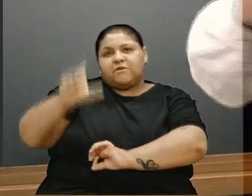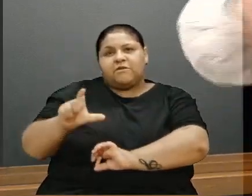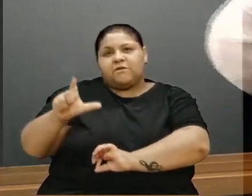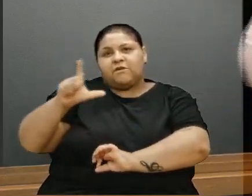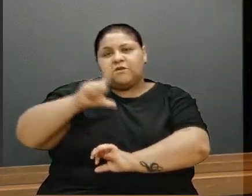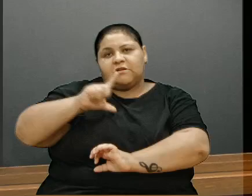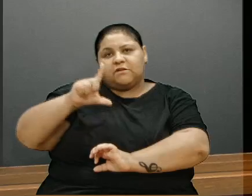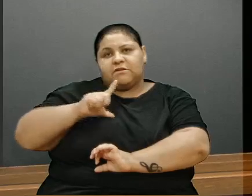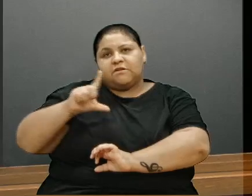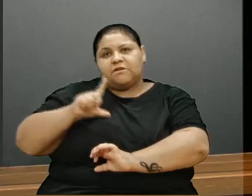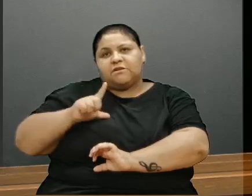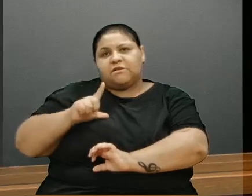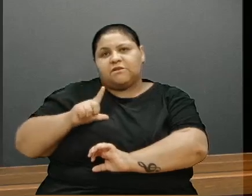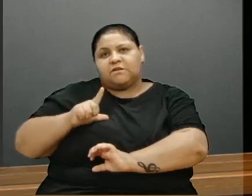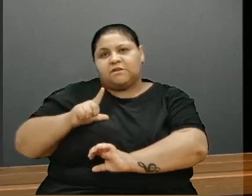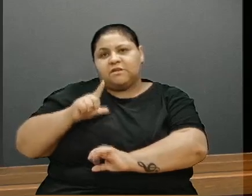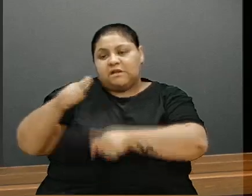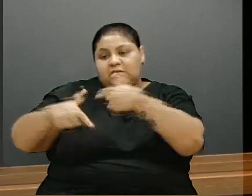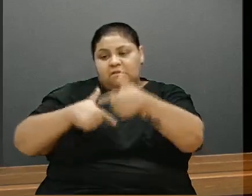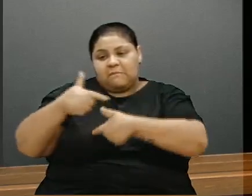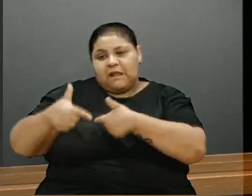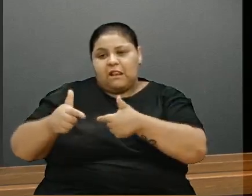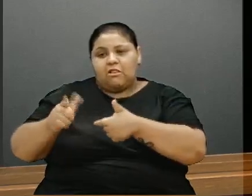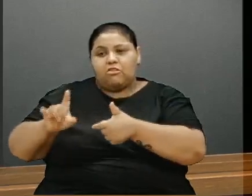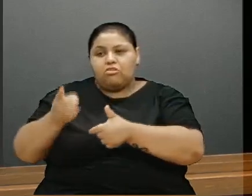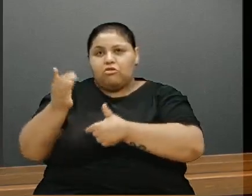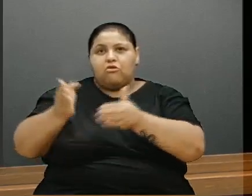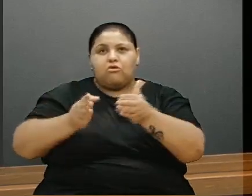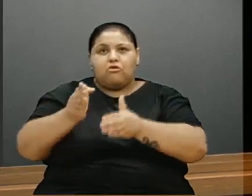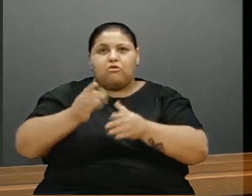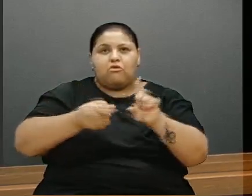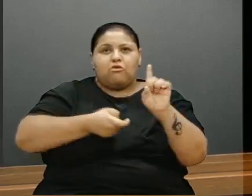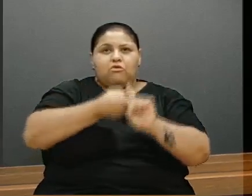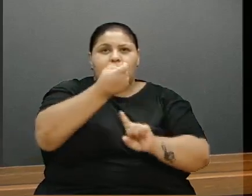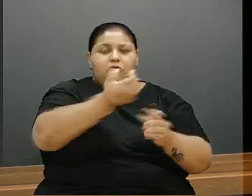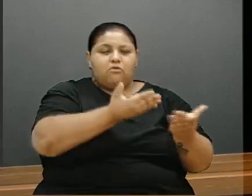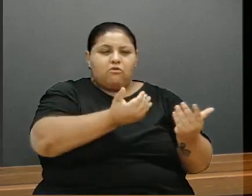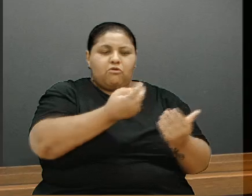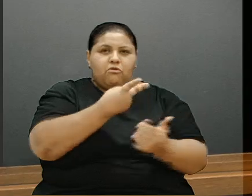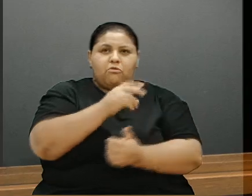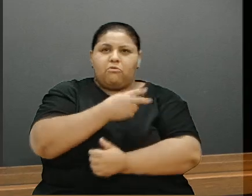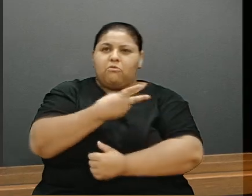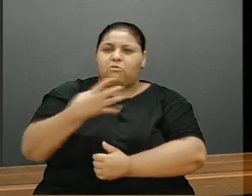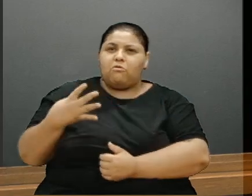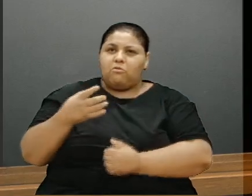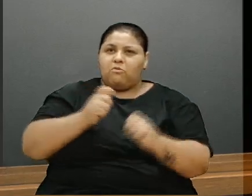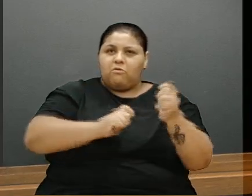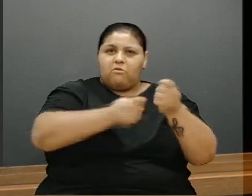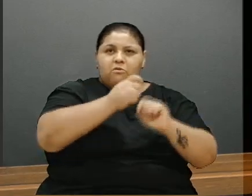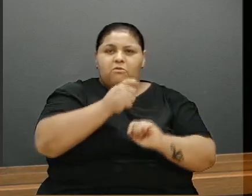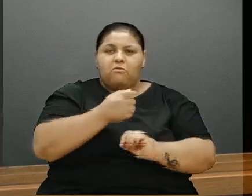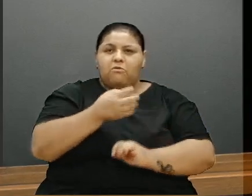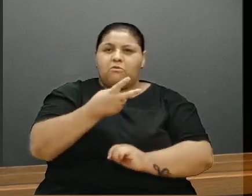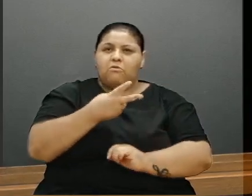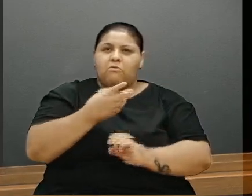uma farta oferta de emprego no último período. No mês de setembro de 2024, a indústria de Caxias do Sul